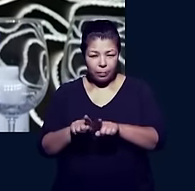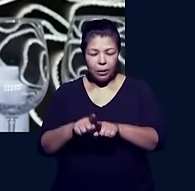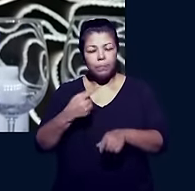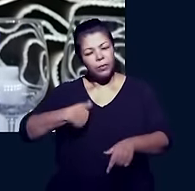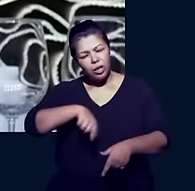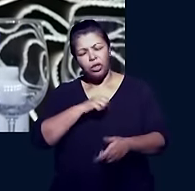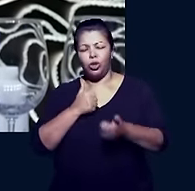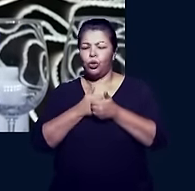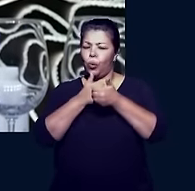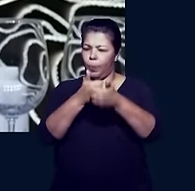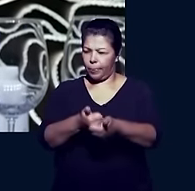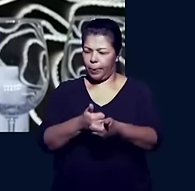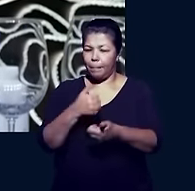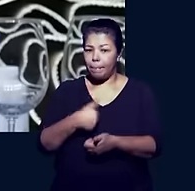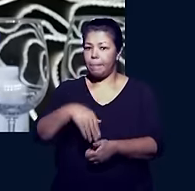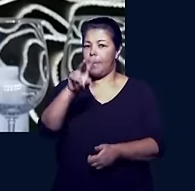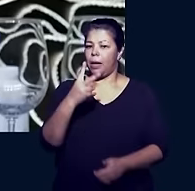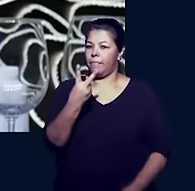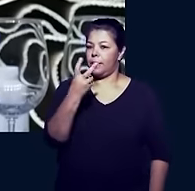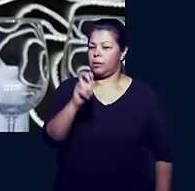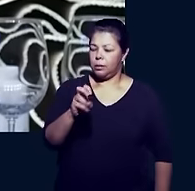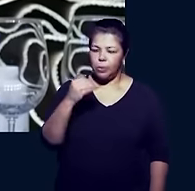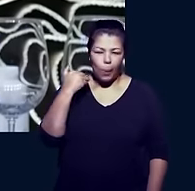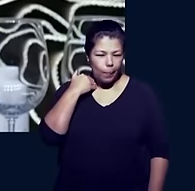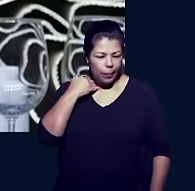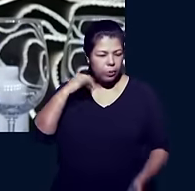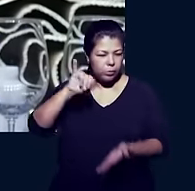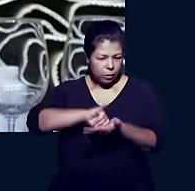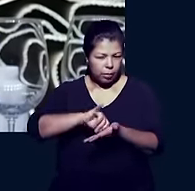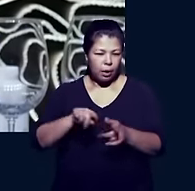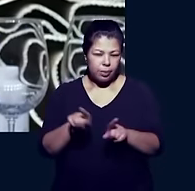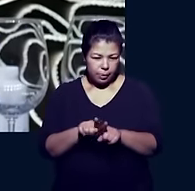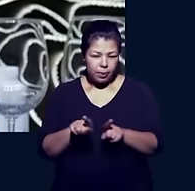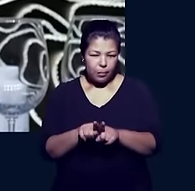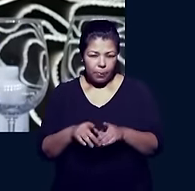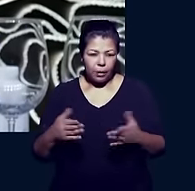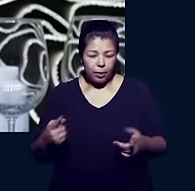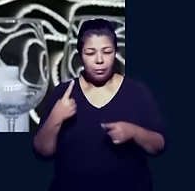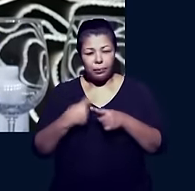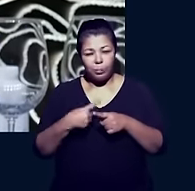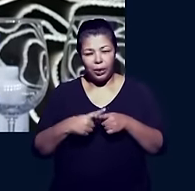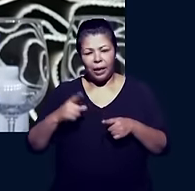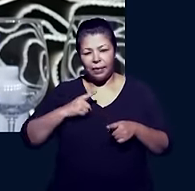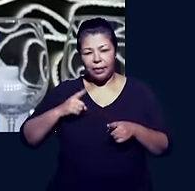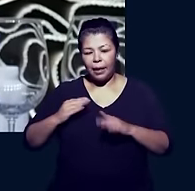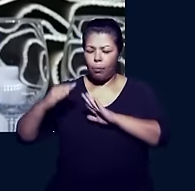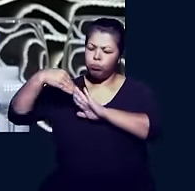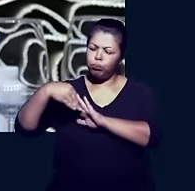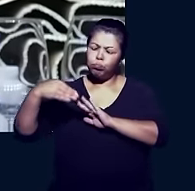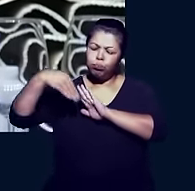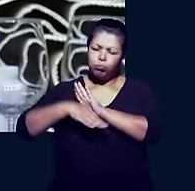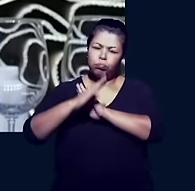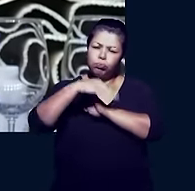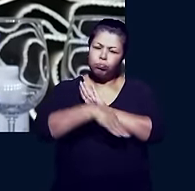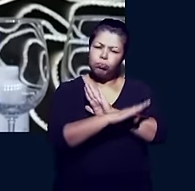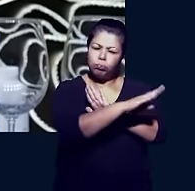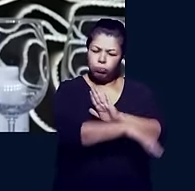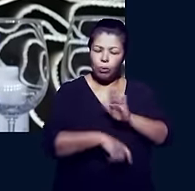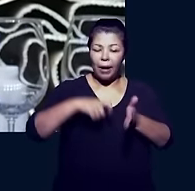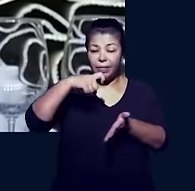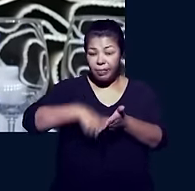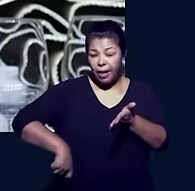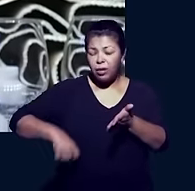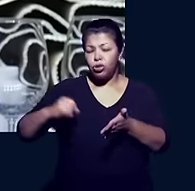ibuna mais de 25 bancos centrais a gente é né uma casa que foca muito no macro movimentos de rates de taxa de juros e o banco central mais